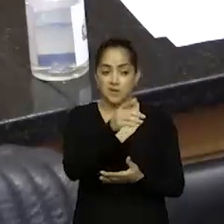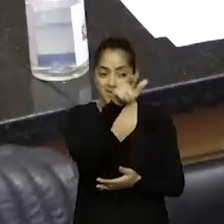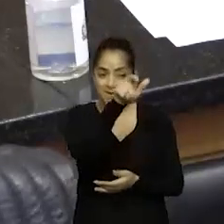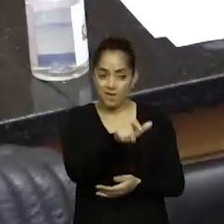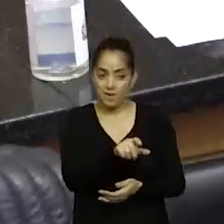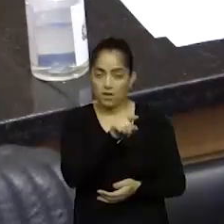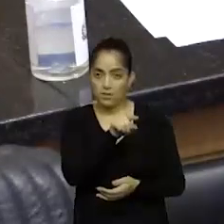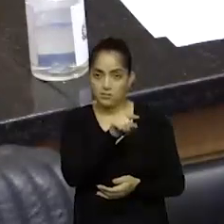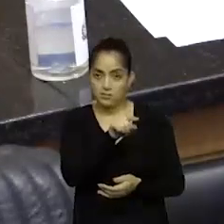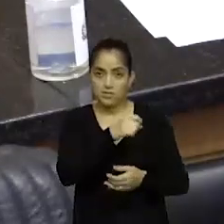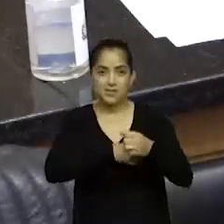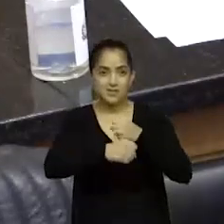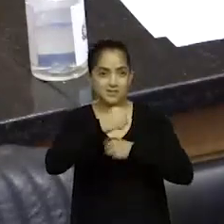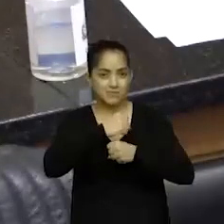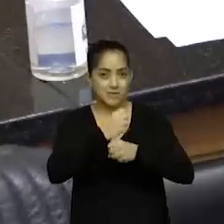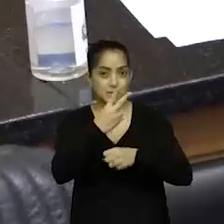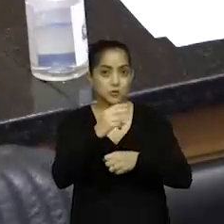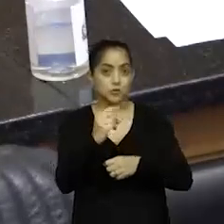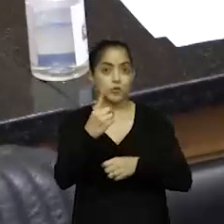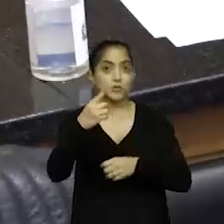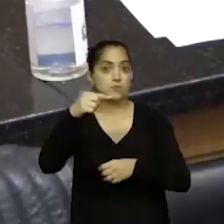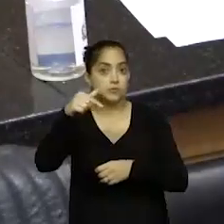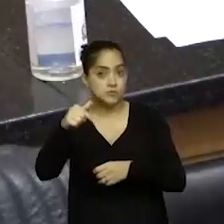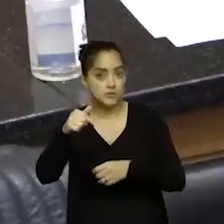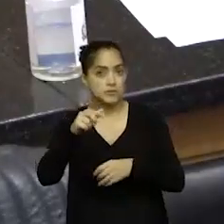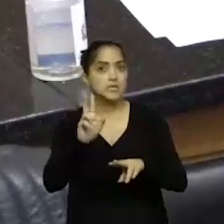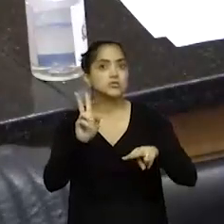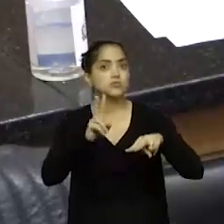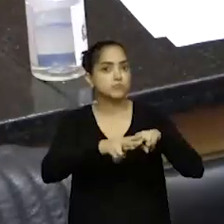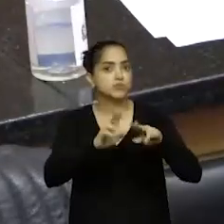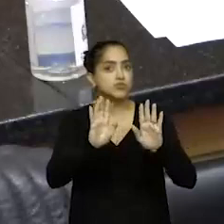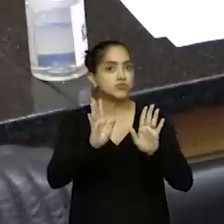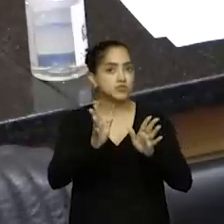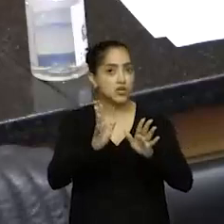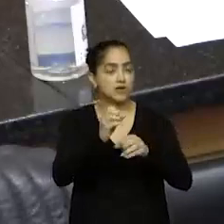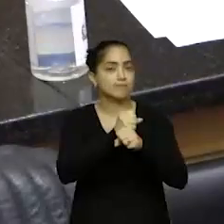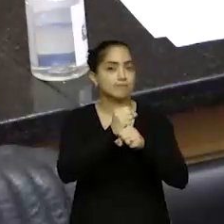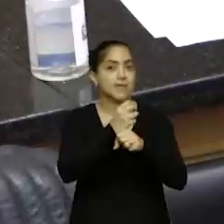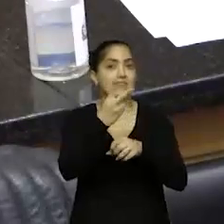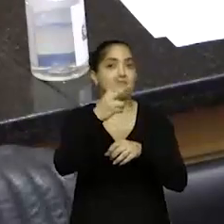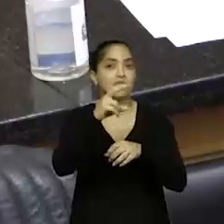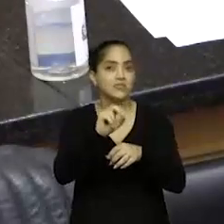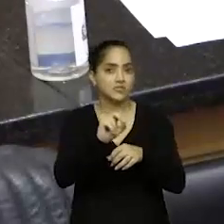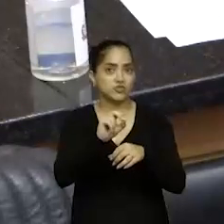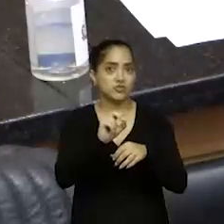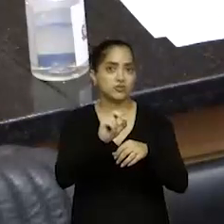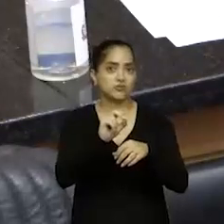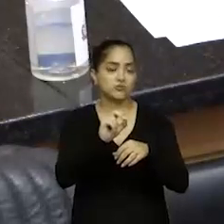preso em 2017 e foi condenado a 20 anos de prisão.